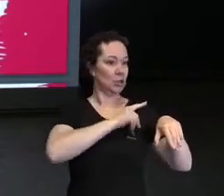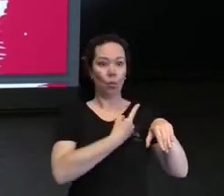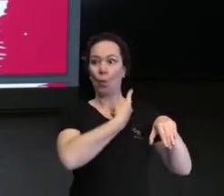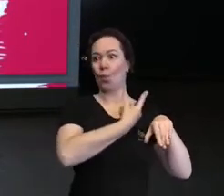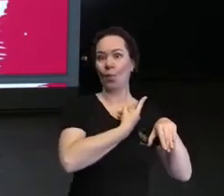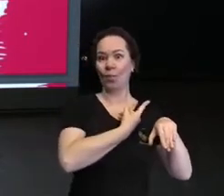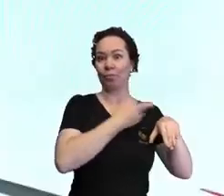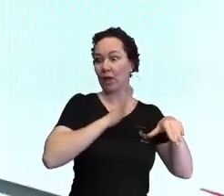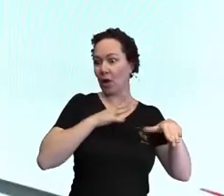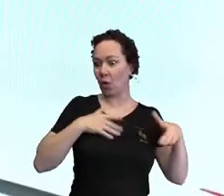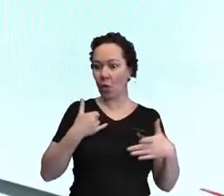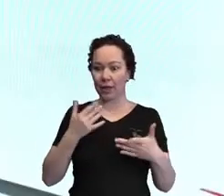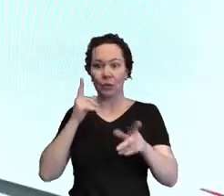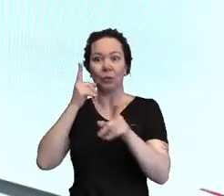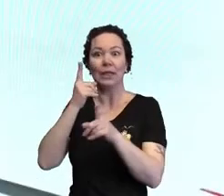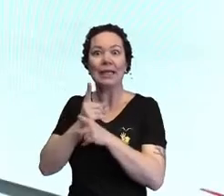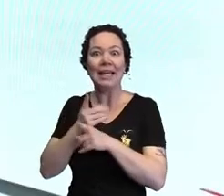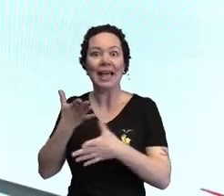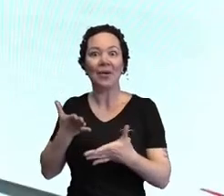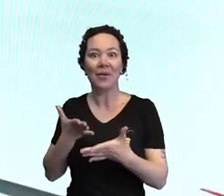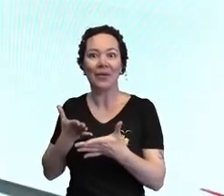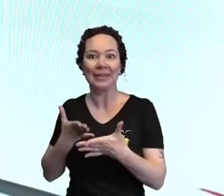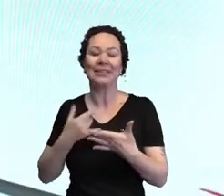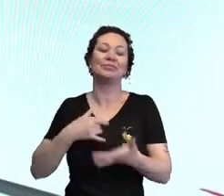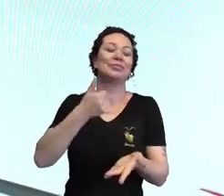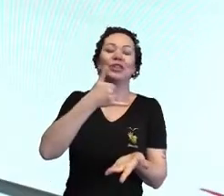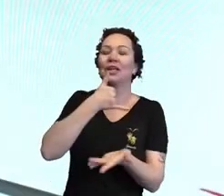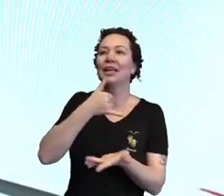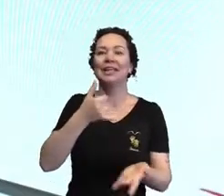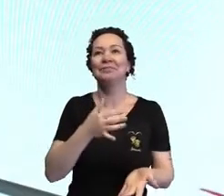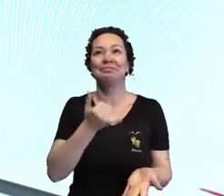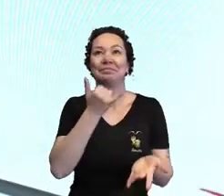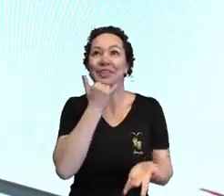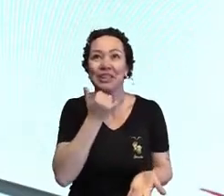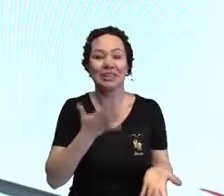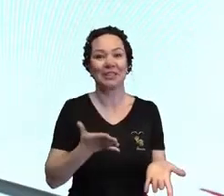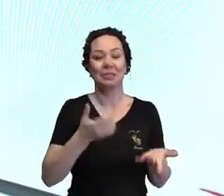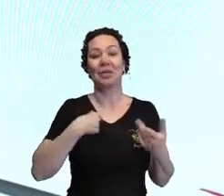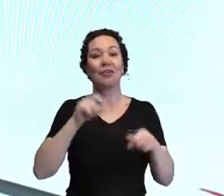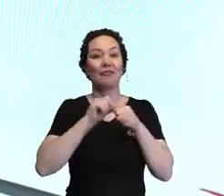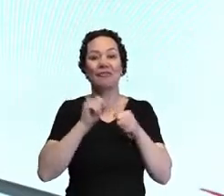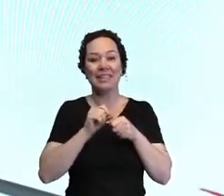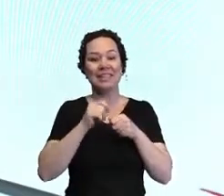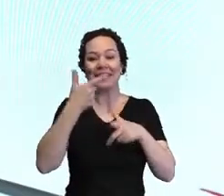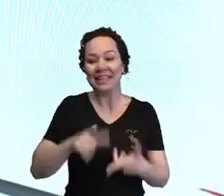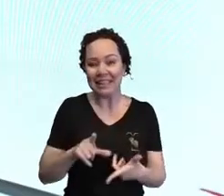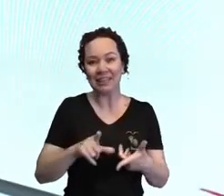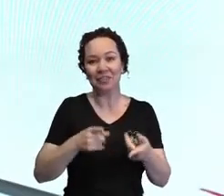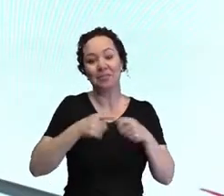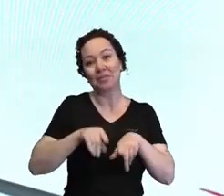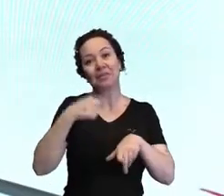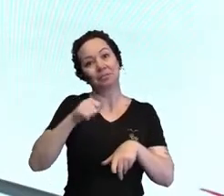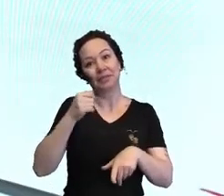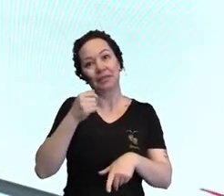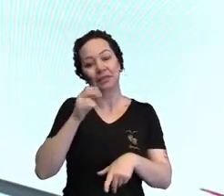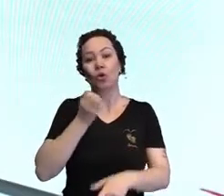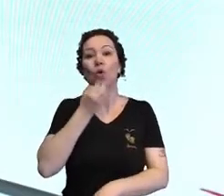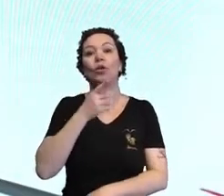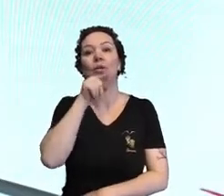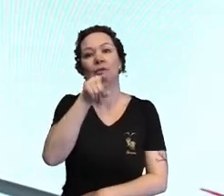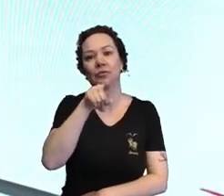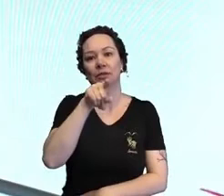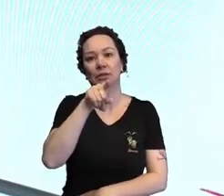aí de novo desculpa estragar a tarde de vocês eu não queria fazer isso mas eu vou ter que fazer e aí eu fico sabendo